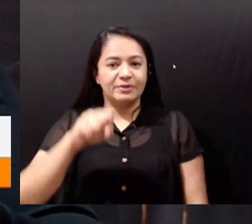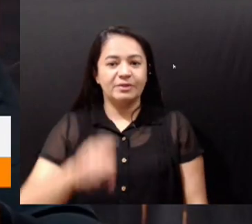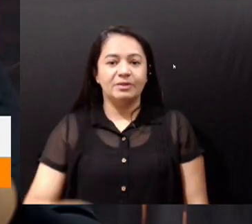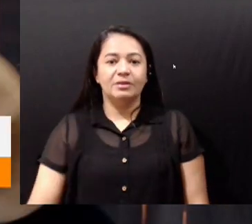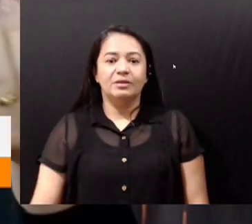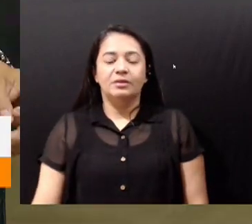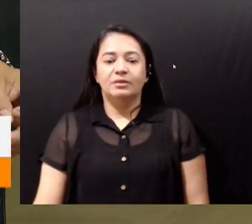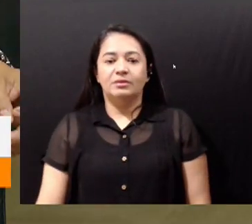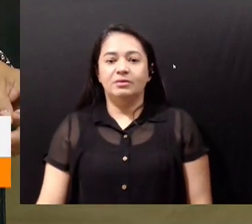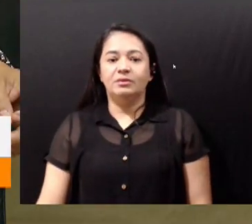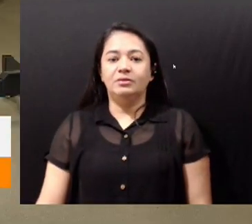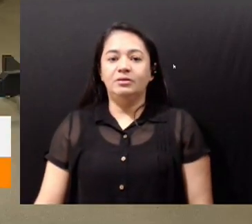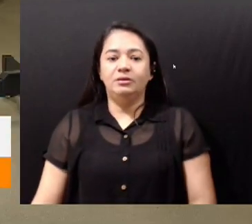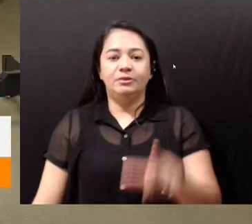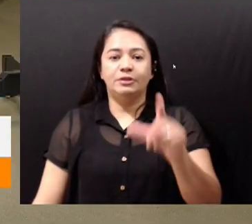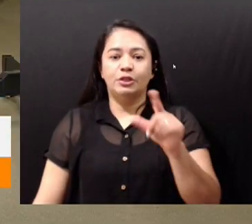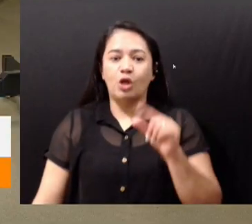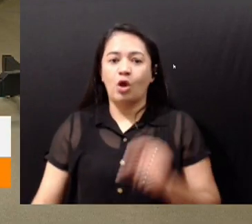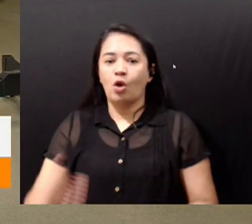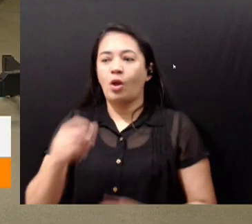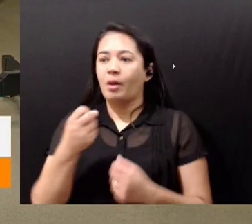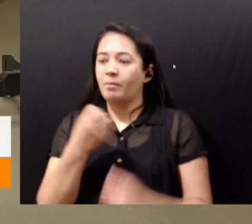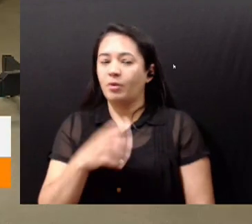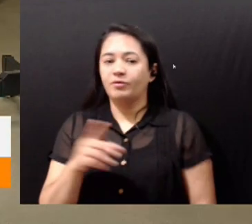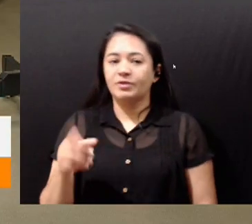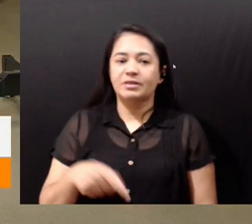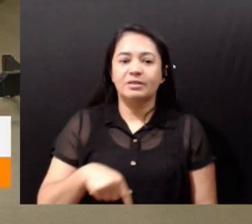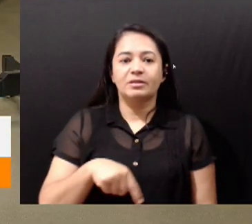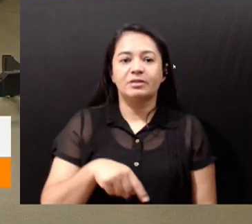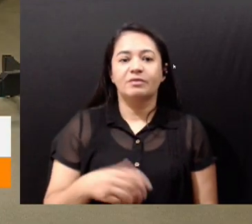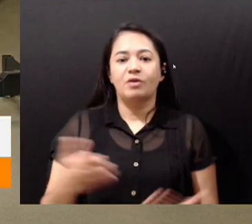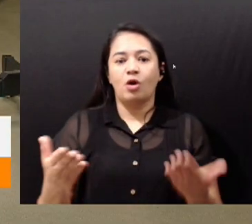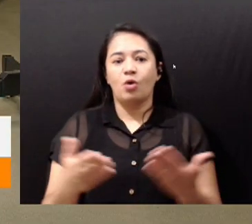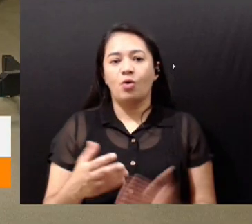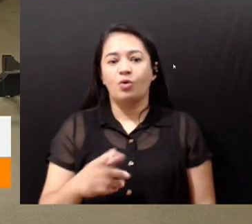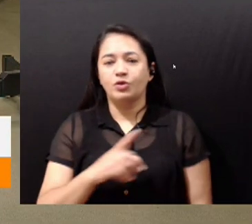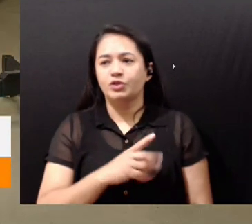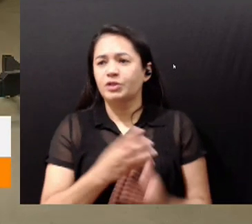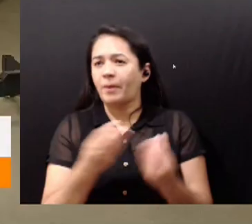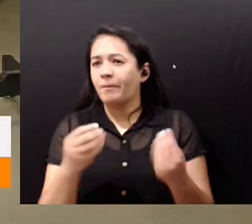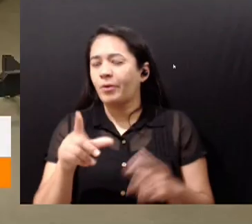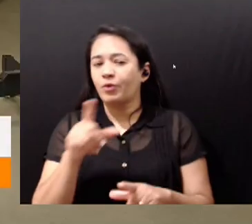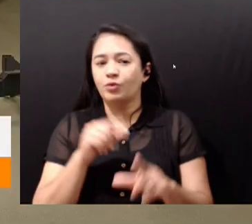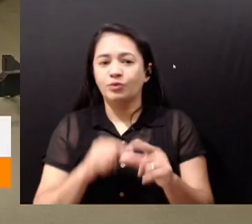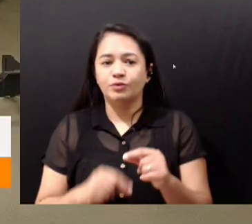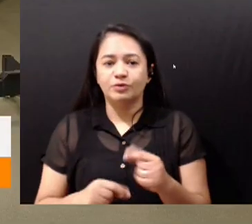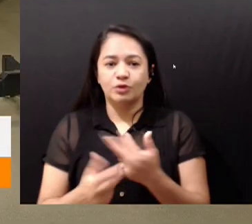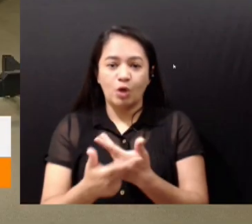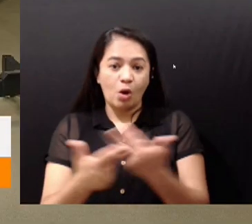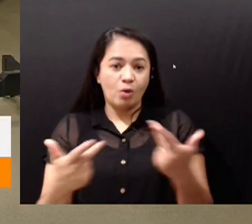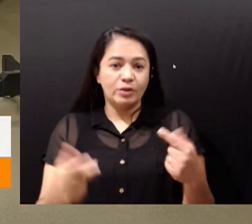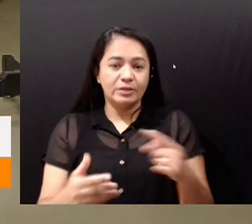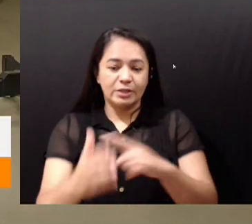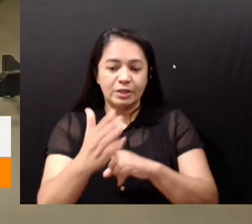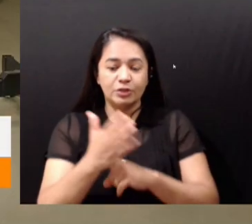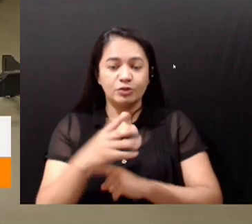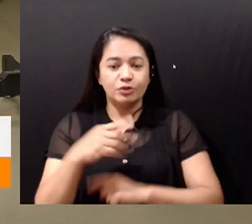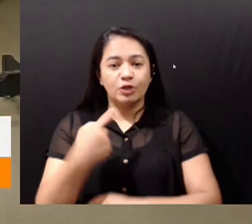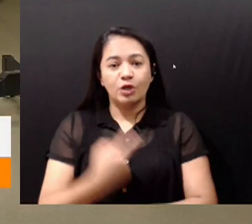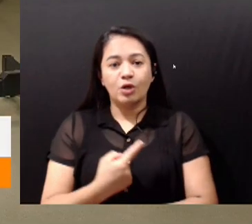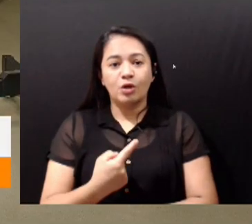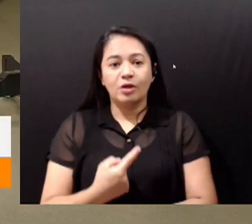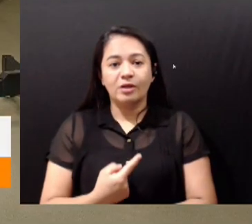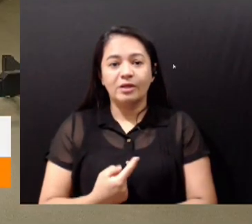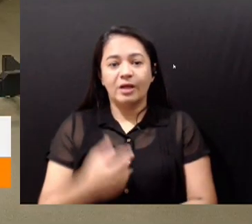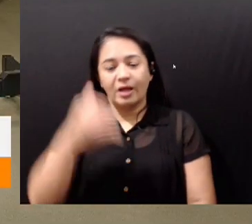boas escolhas quando você vai num lugar, né? Hoje tem muitas opções com coisas que ajudam a gente a não estar 100%